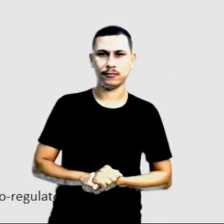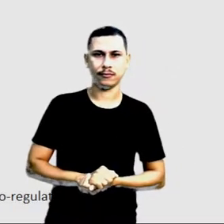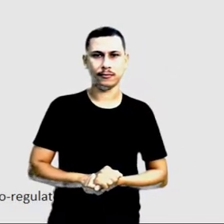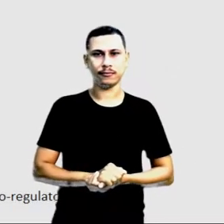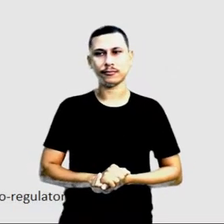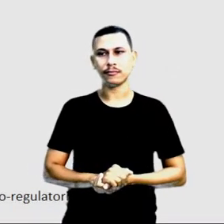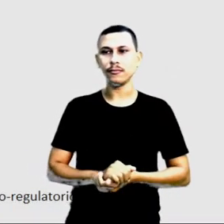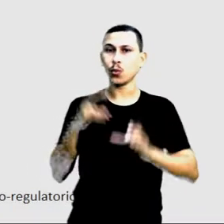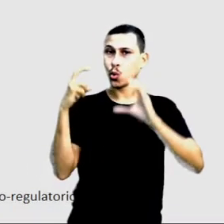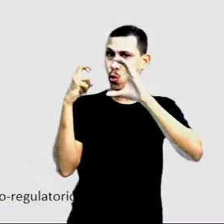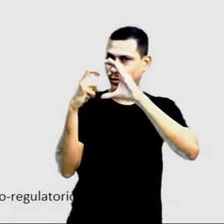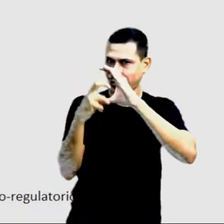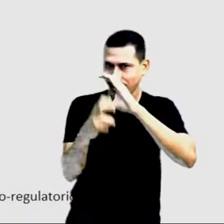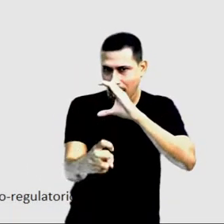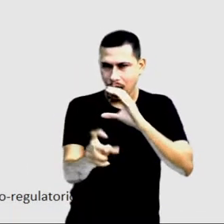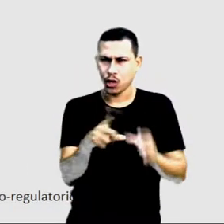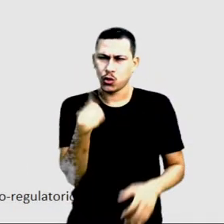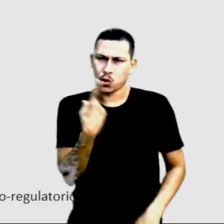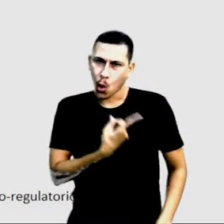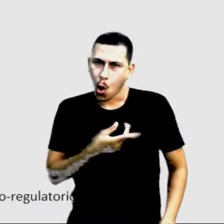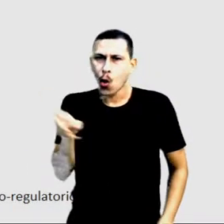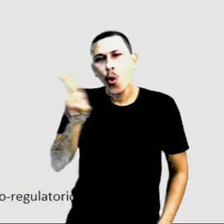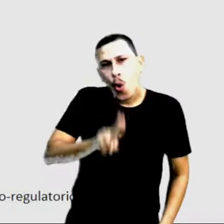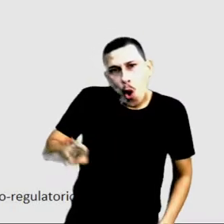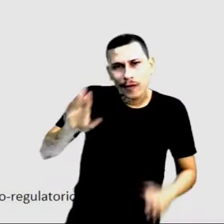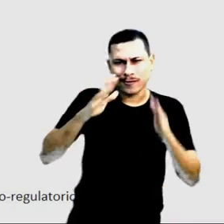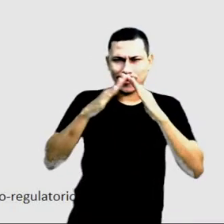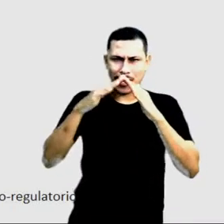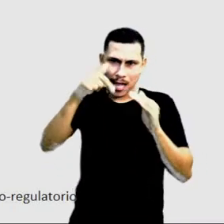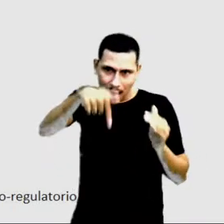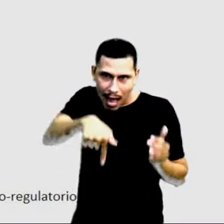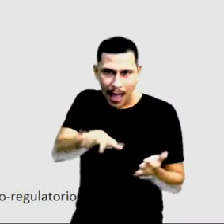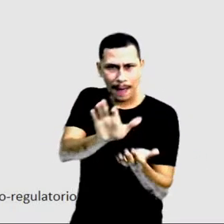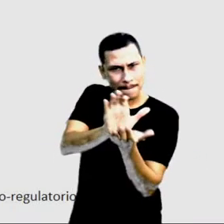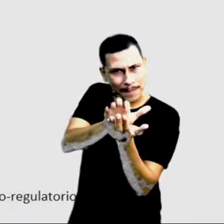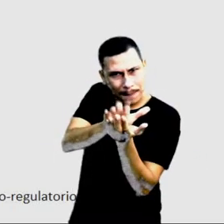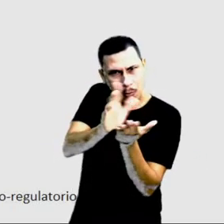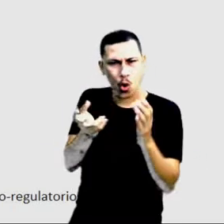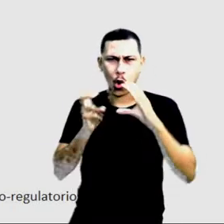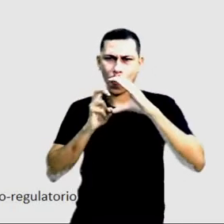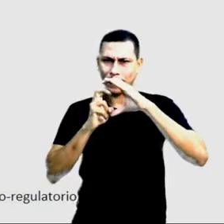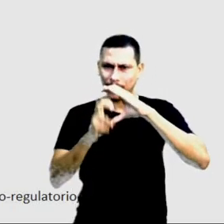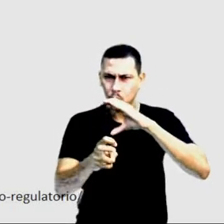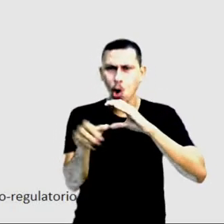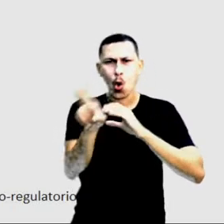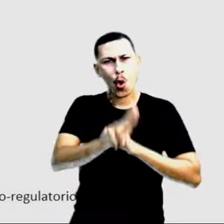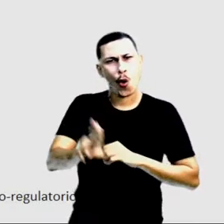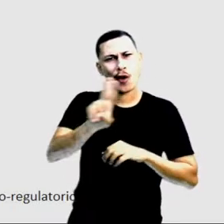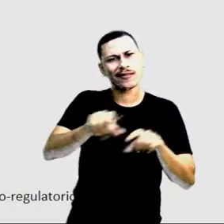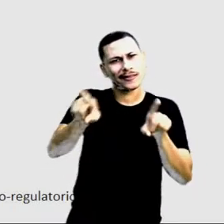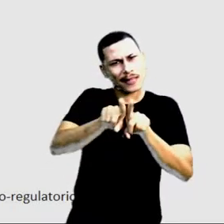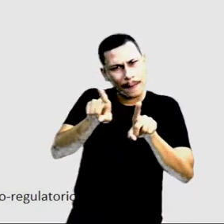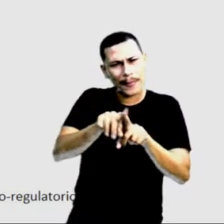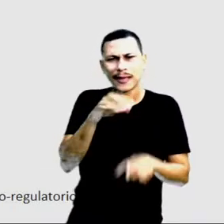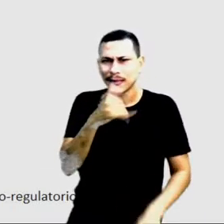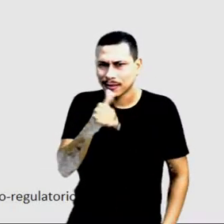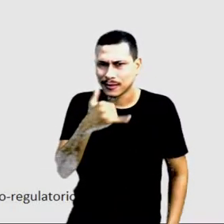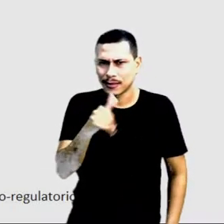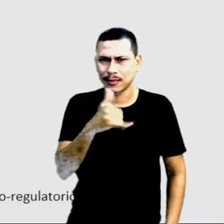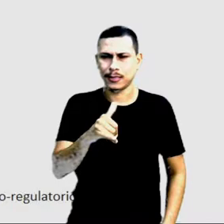Os trens daqui da gente, né, que a gente mora aqui em Pernambuco, os metrôs, os trens, são movimentados também a energia, né?